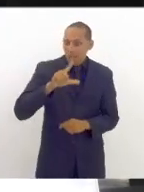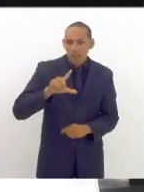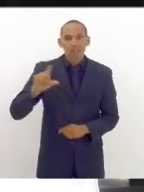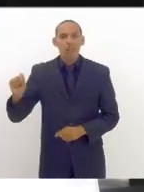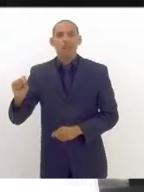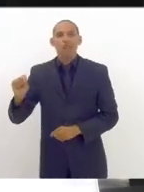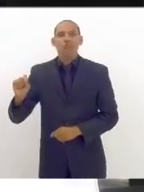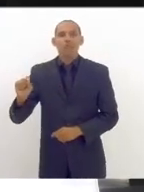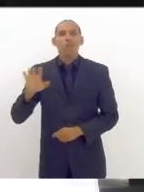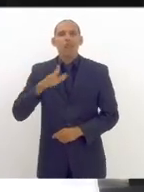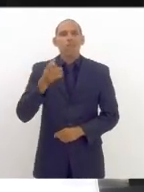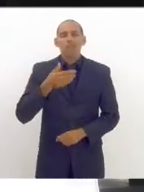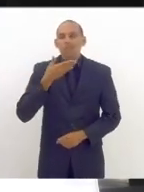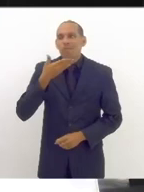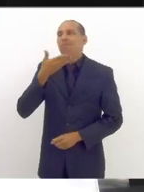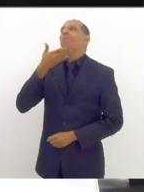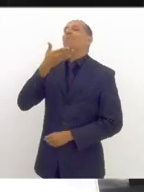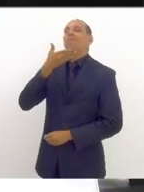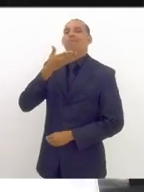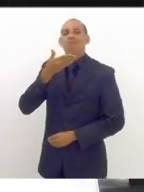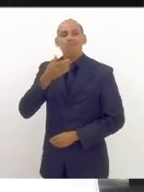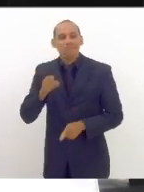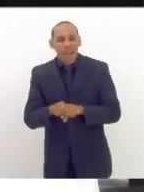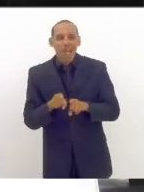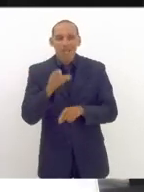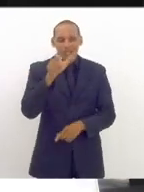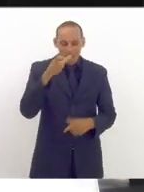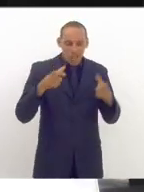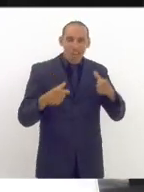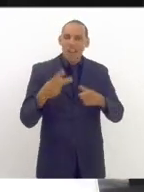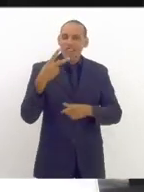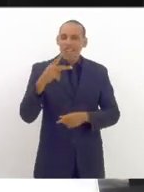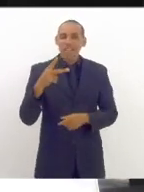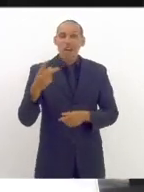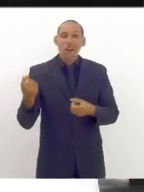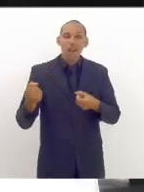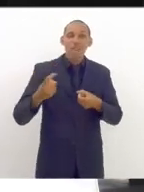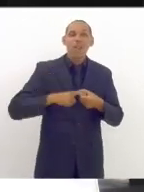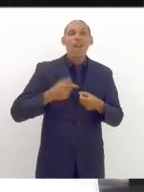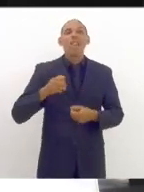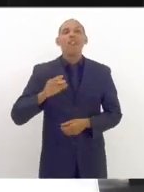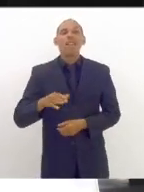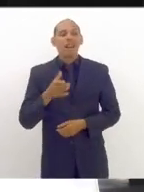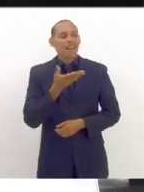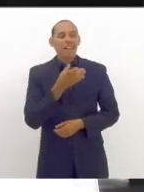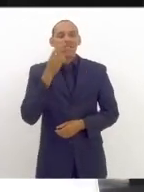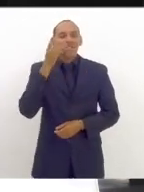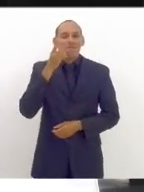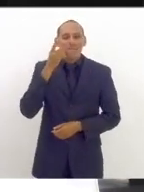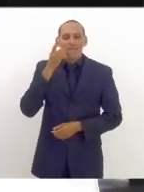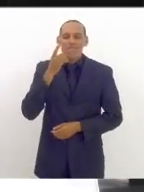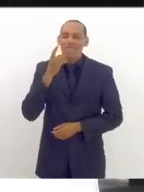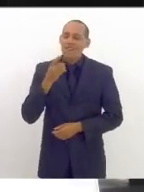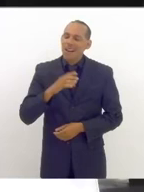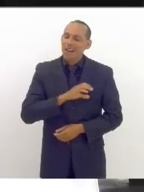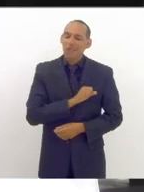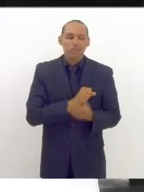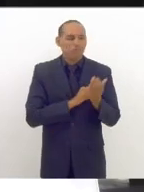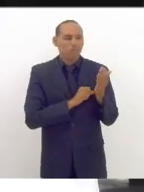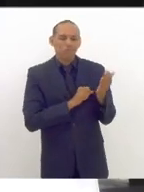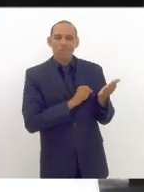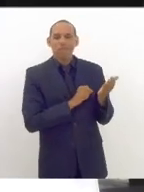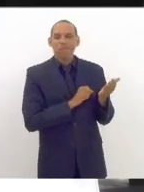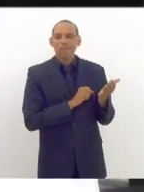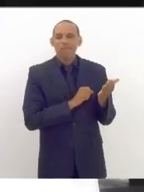bem de cabeça erguida e no seu lugar retorna o nosso querido deputado, e assim nós desejamos, nosso